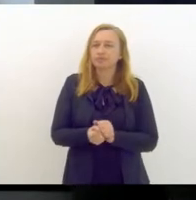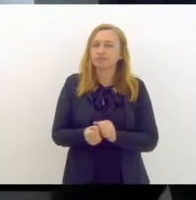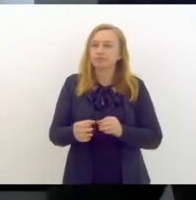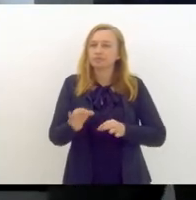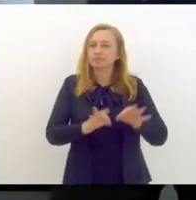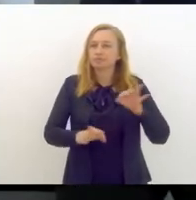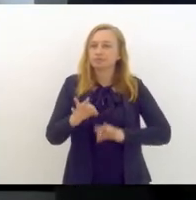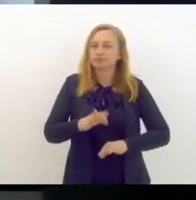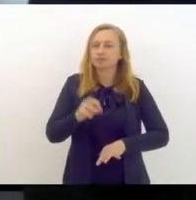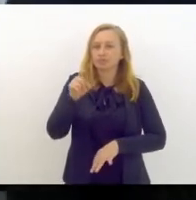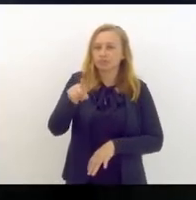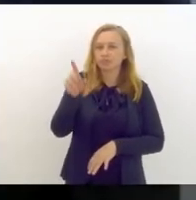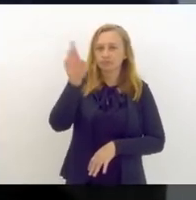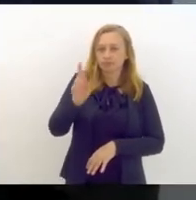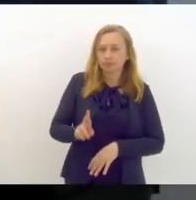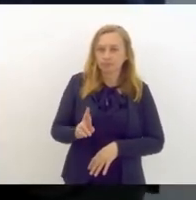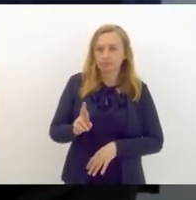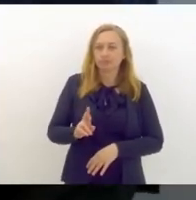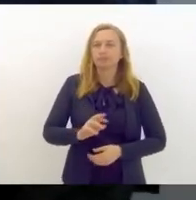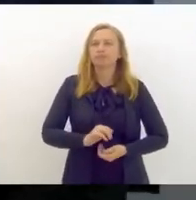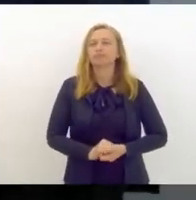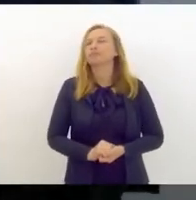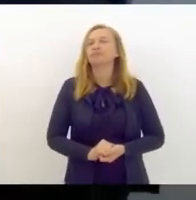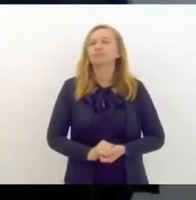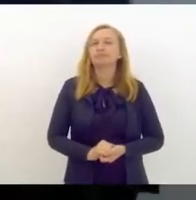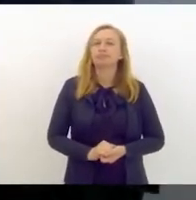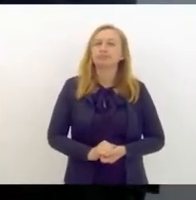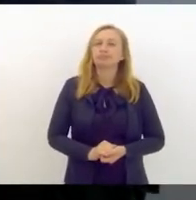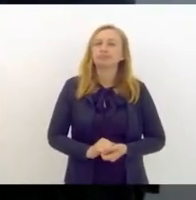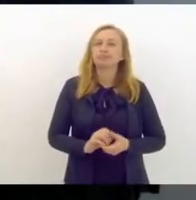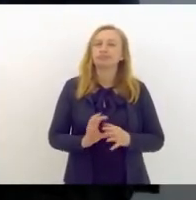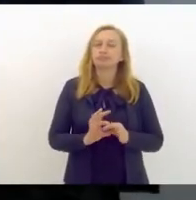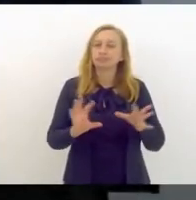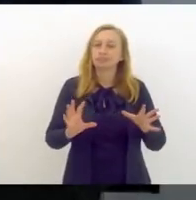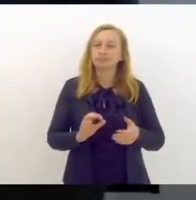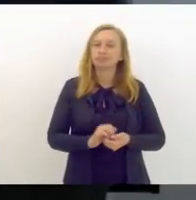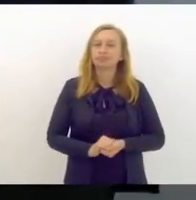lá em Resende. Inicialmente era condicionante de licença, caiu